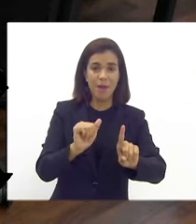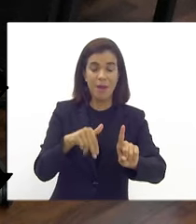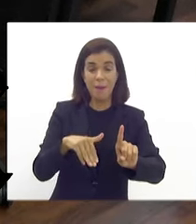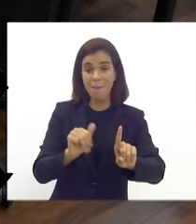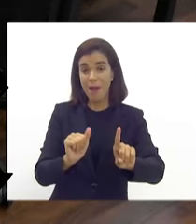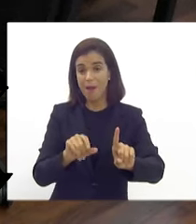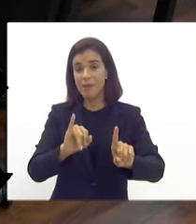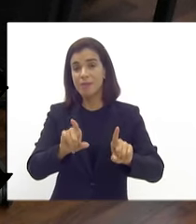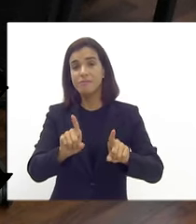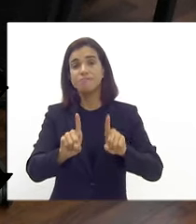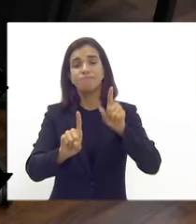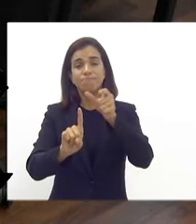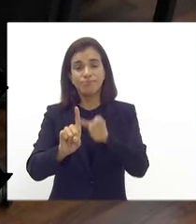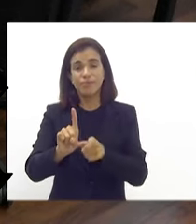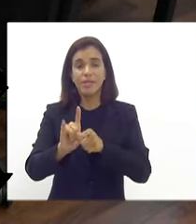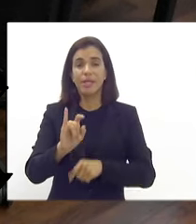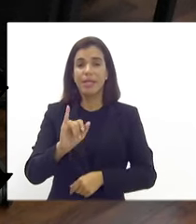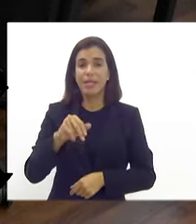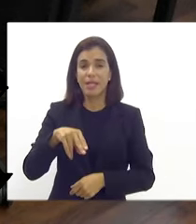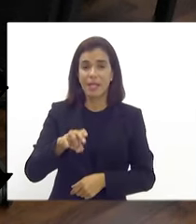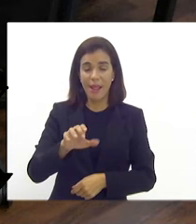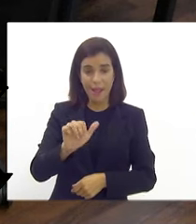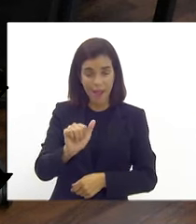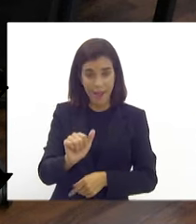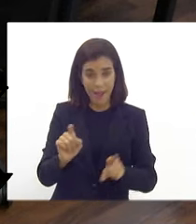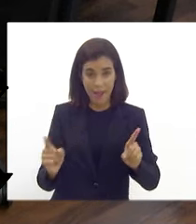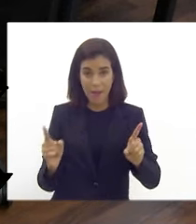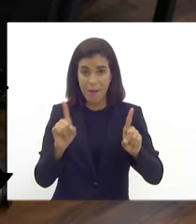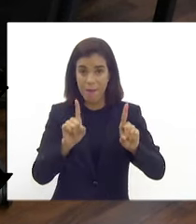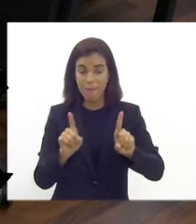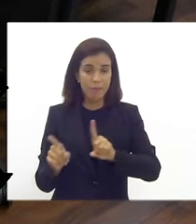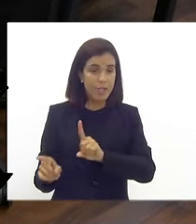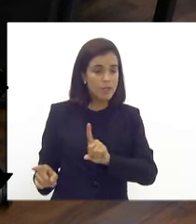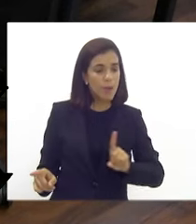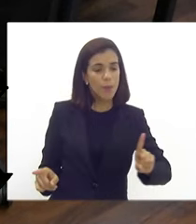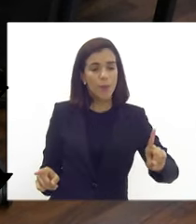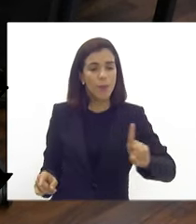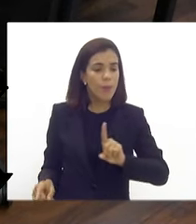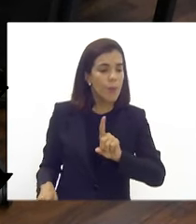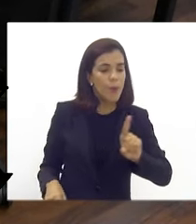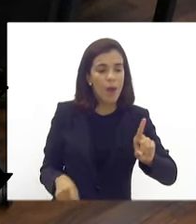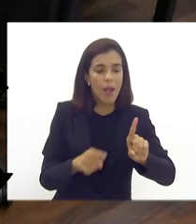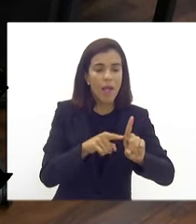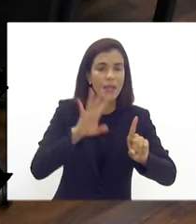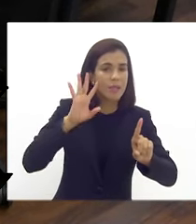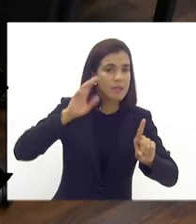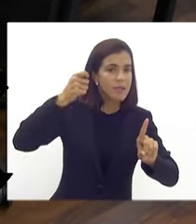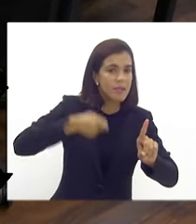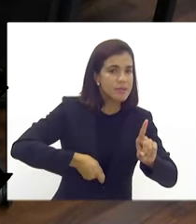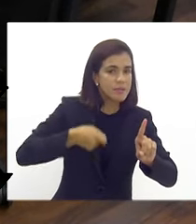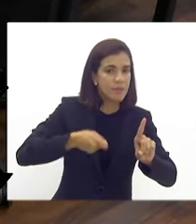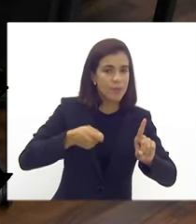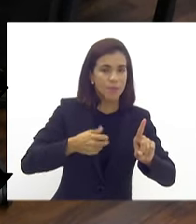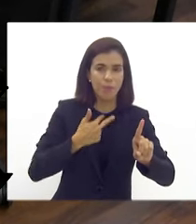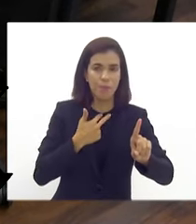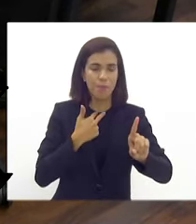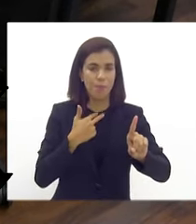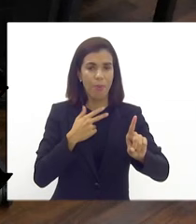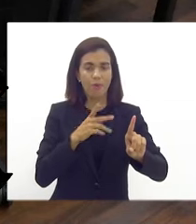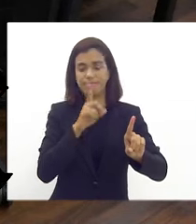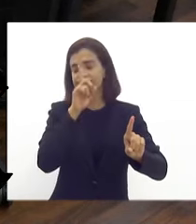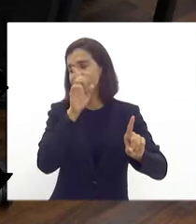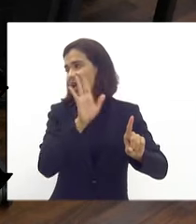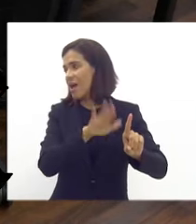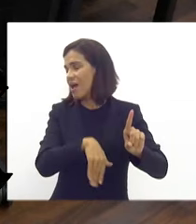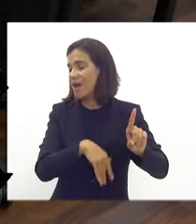verificou constatou que existe eh malifo para questão ambiental tem que se tomar decisão não pode se omitir nem dizer não